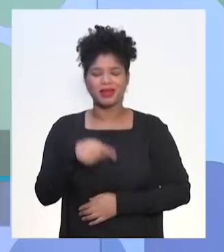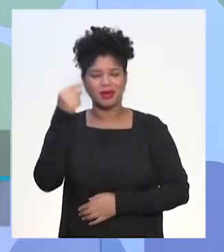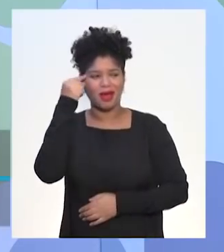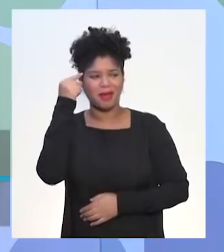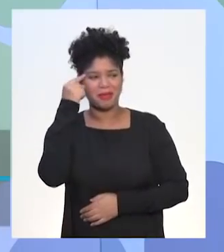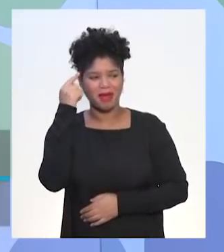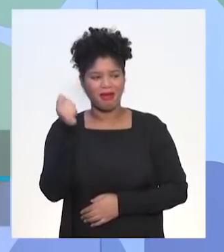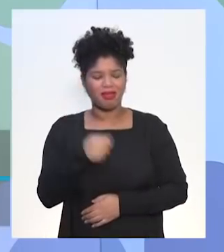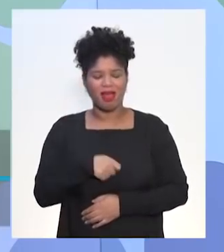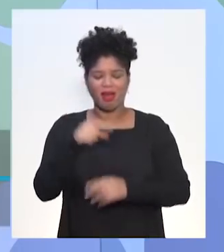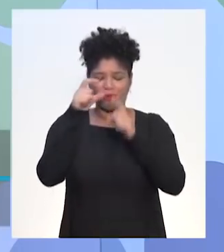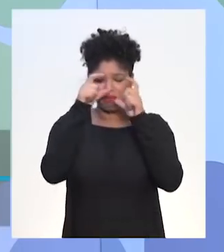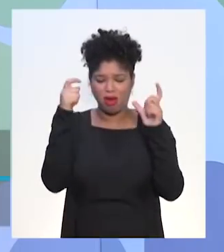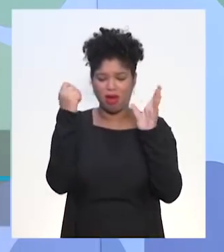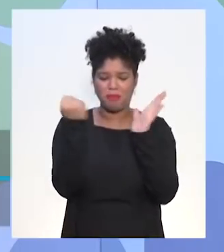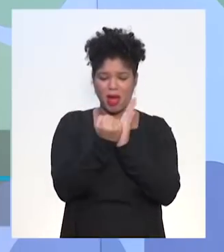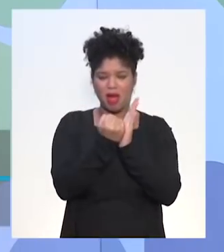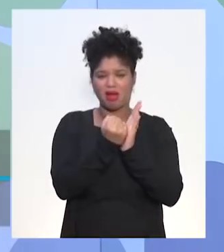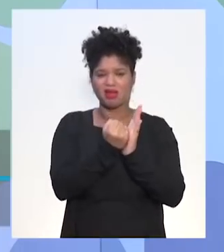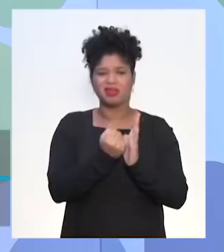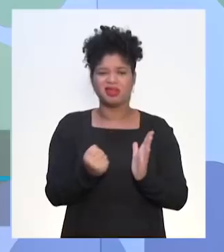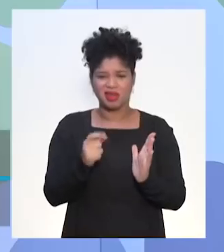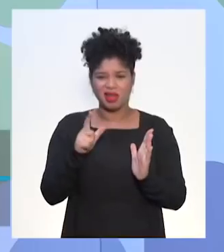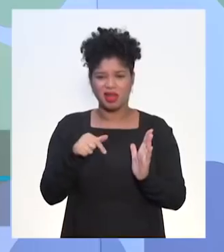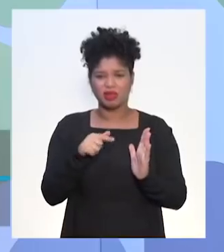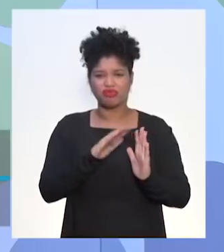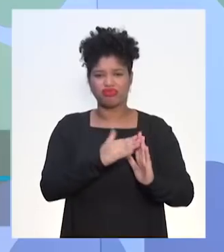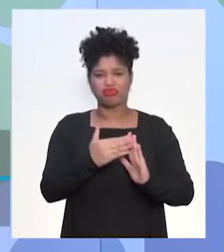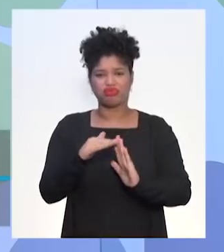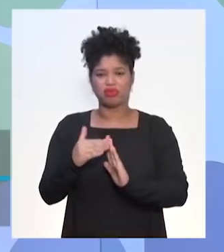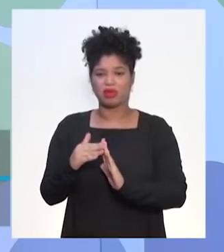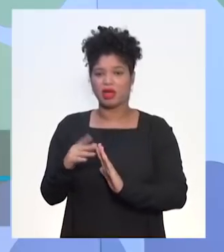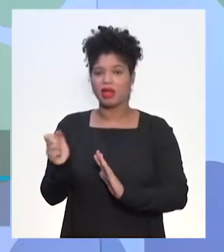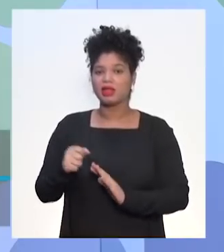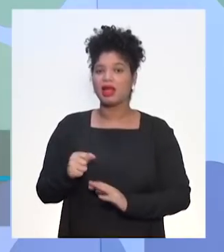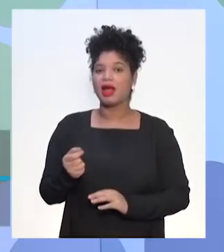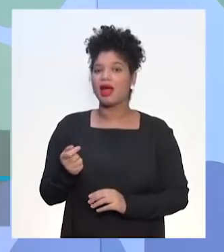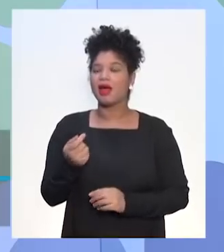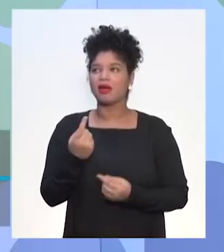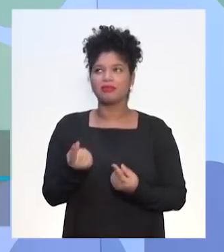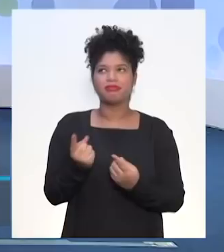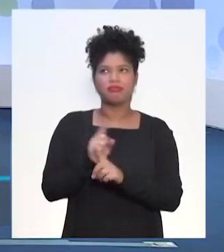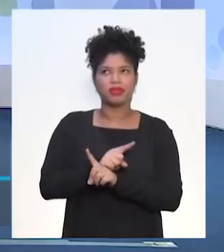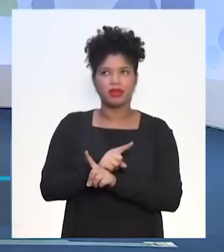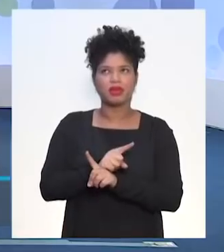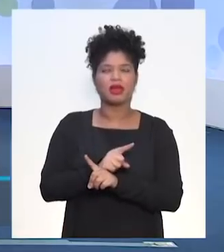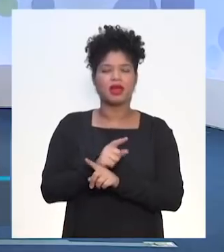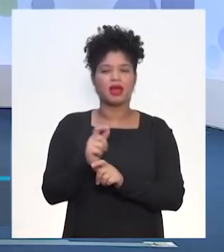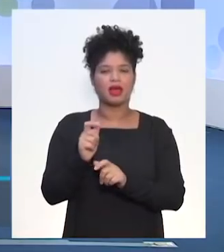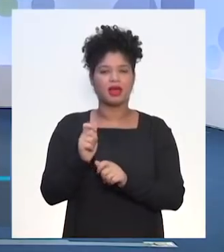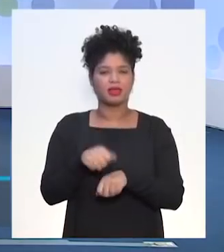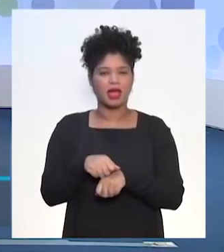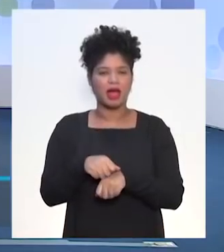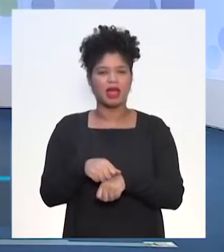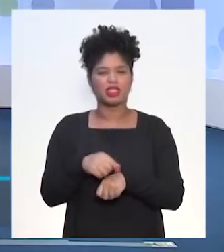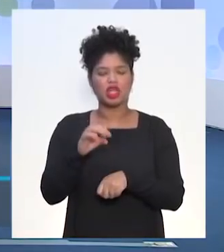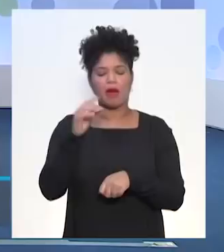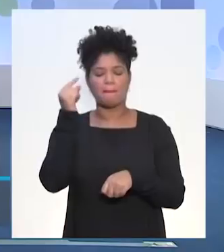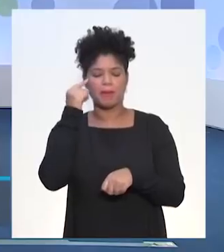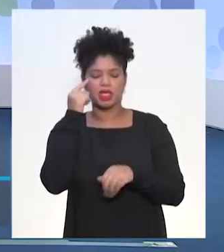marginalizado, estigmatizado, a gente justamente vai procurar meios aí de inverter esse papel, né? De subir ali, ao invés de você